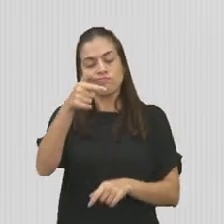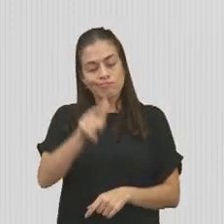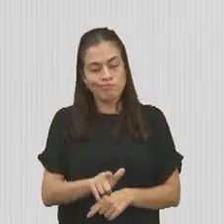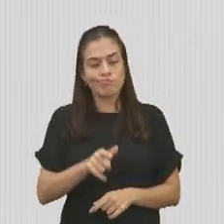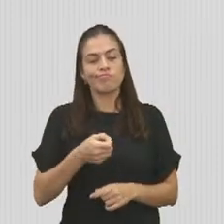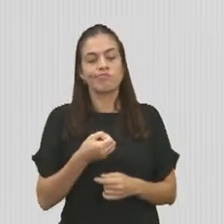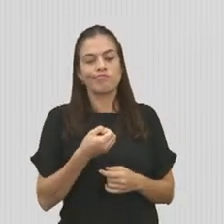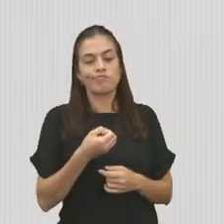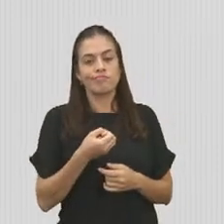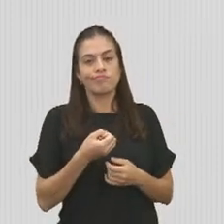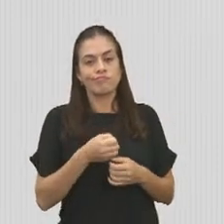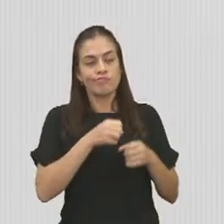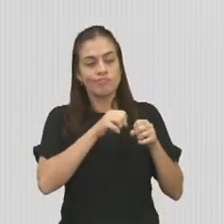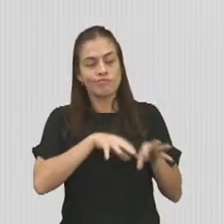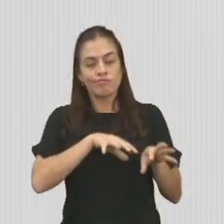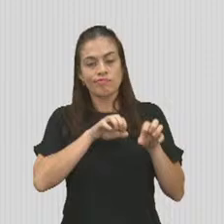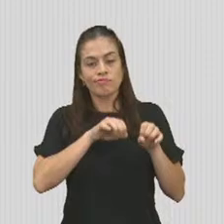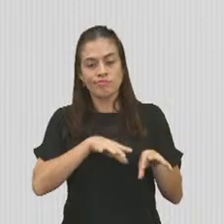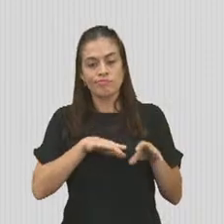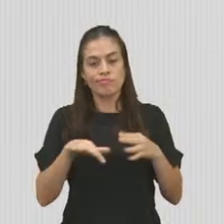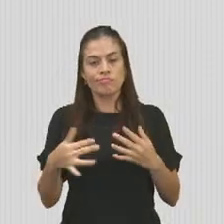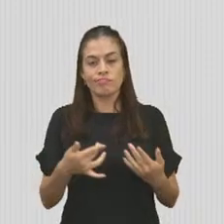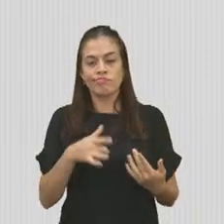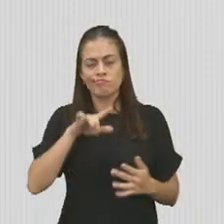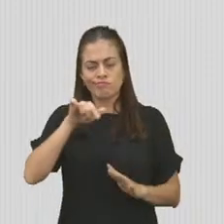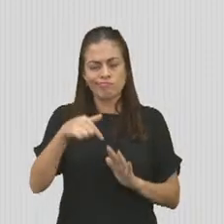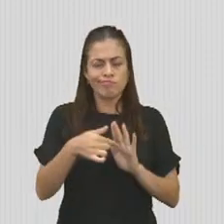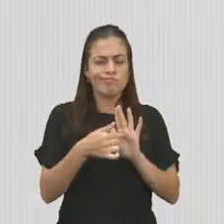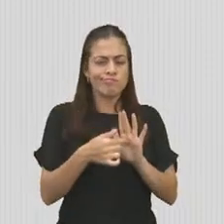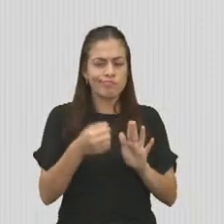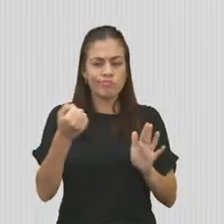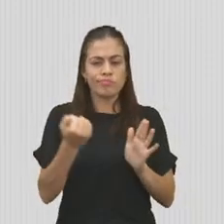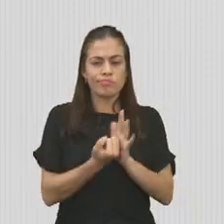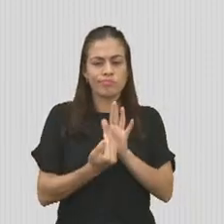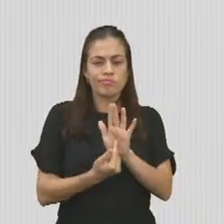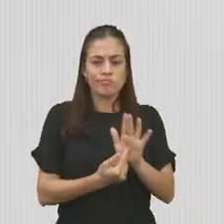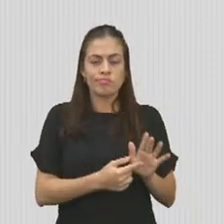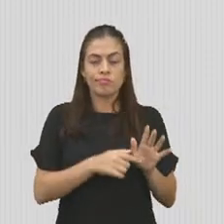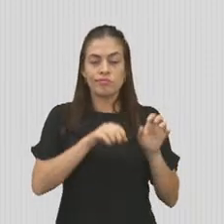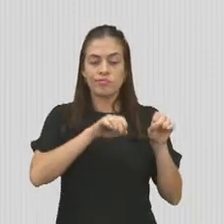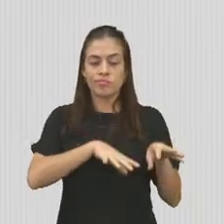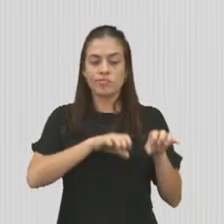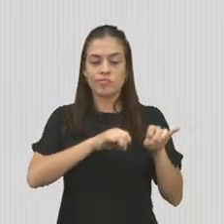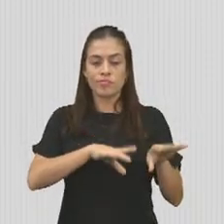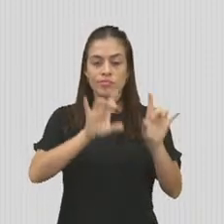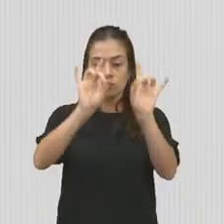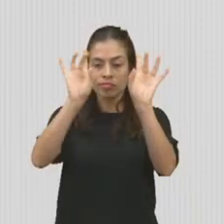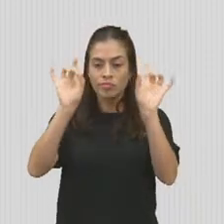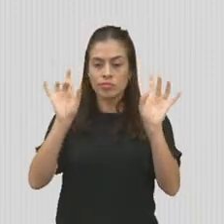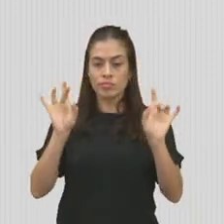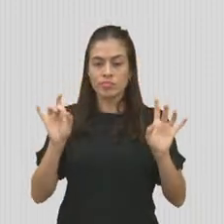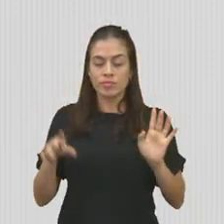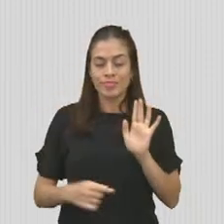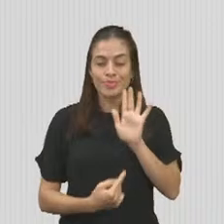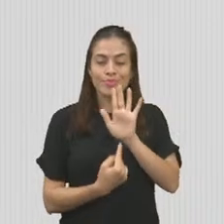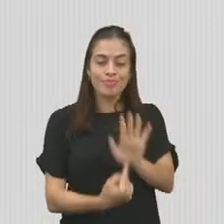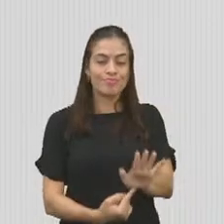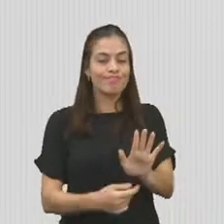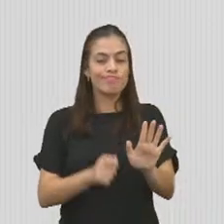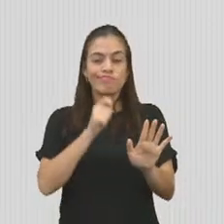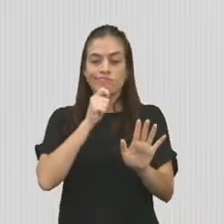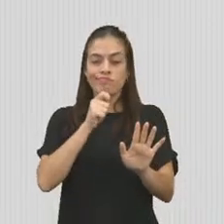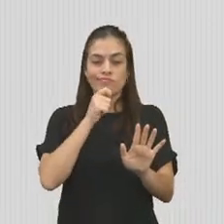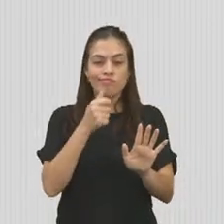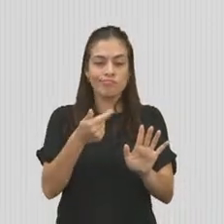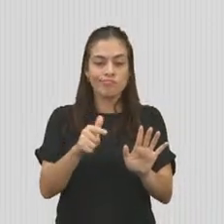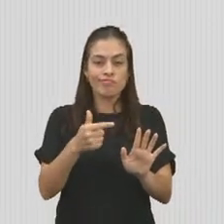tem algumas questões aí, voltando muito forte à questão da educação especial, que a gente destaca, ainda não